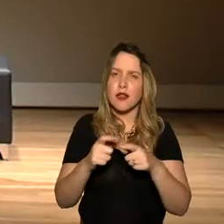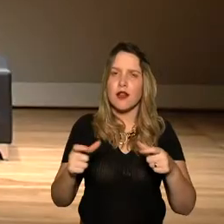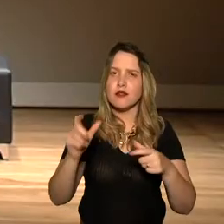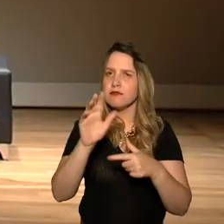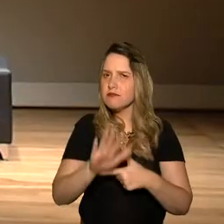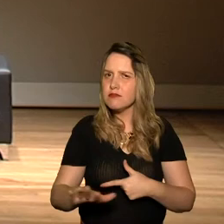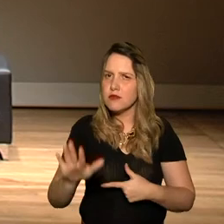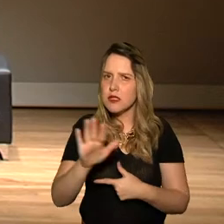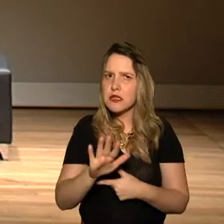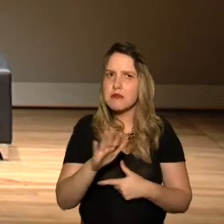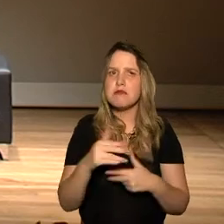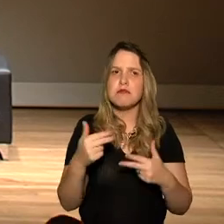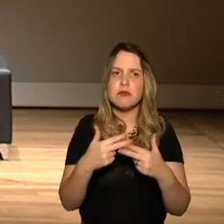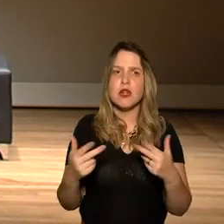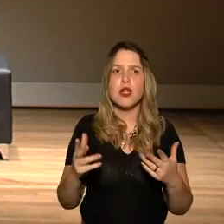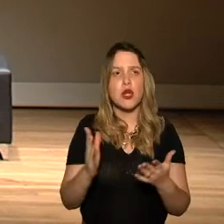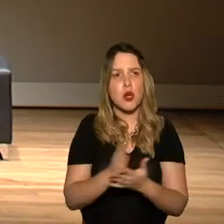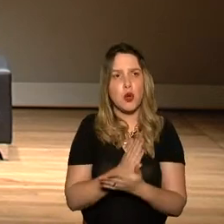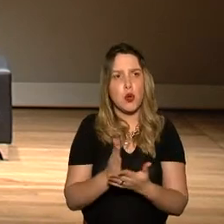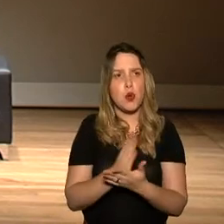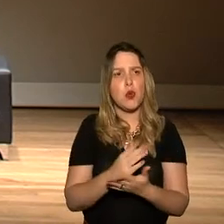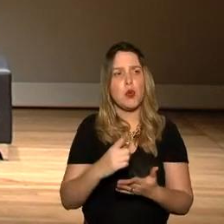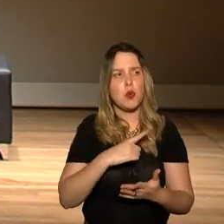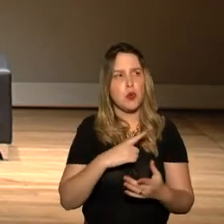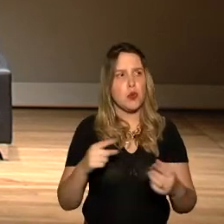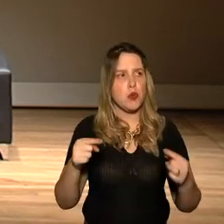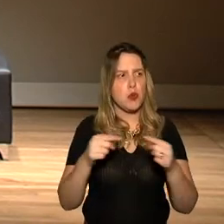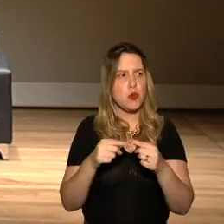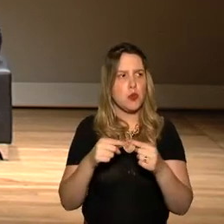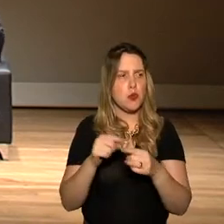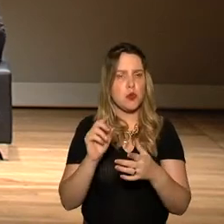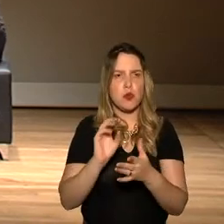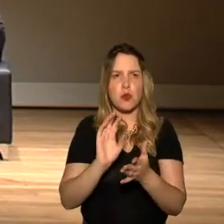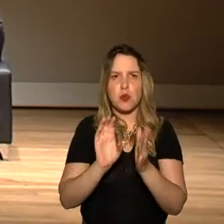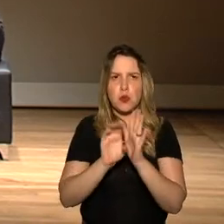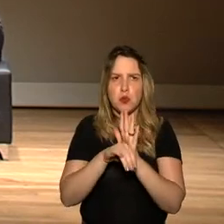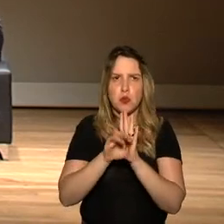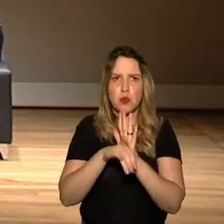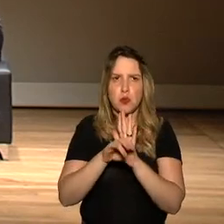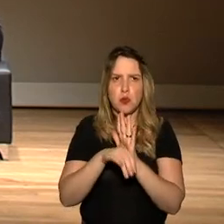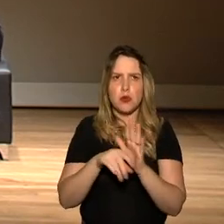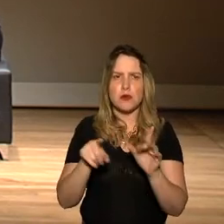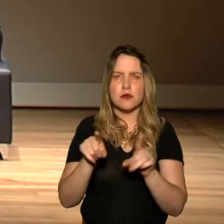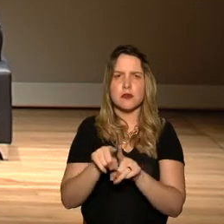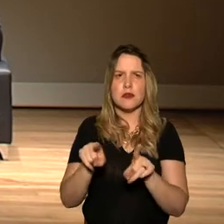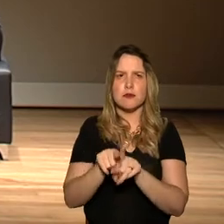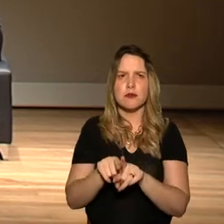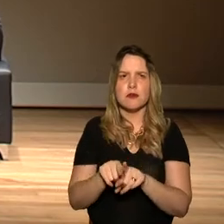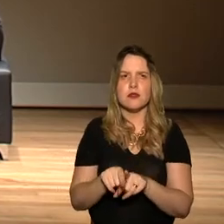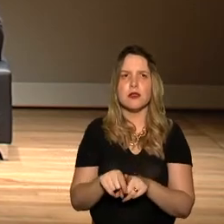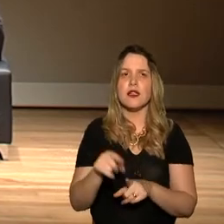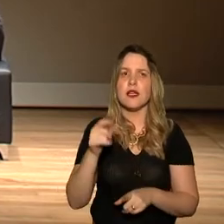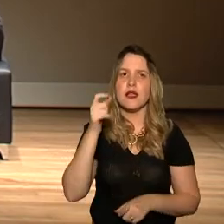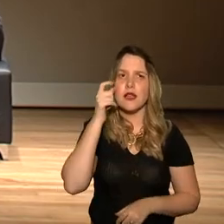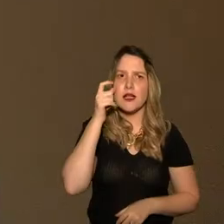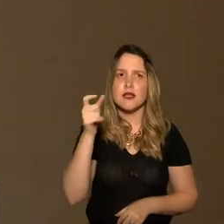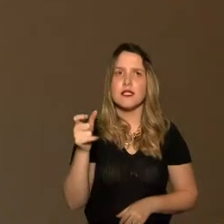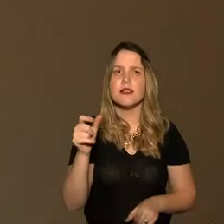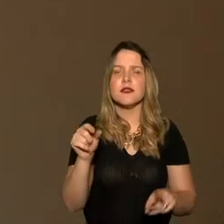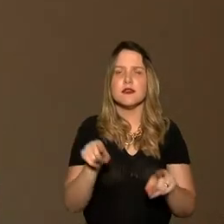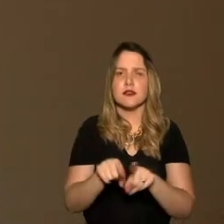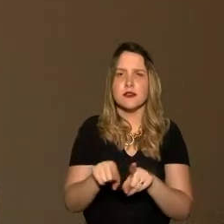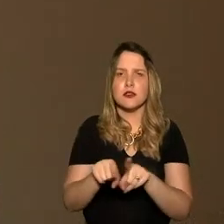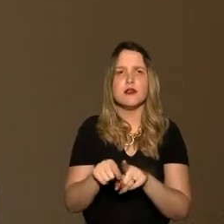né quer dizer como que as instituições também poderiam ter contribuído nesse momento com o secundaristas Então acho que é interessante também às vezes